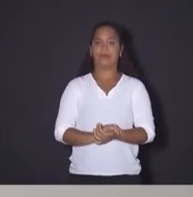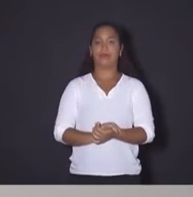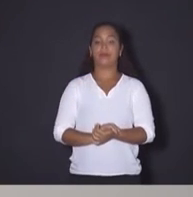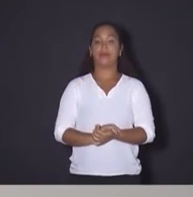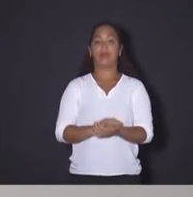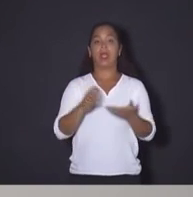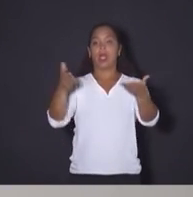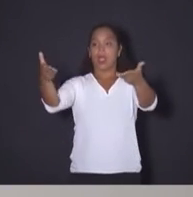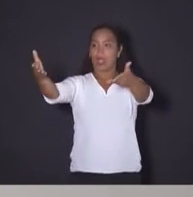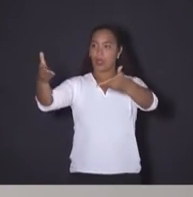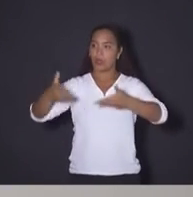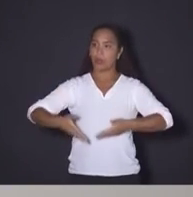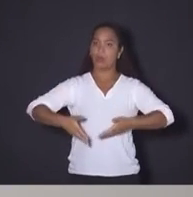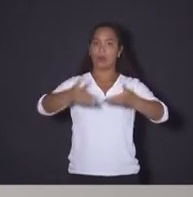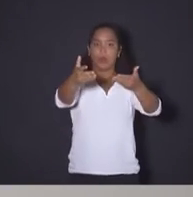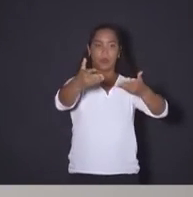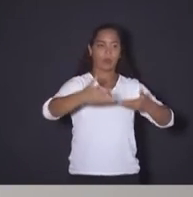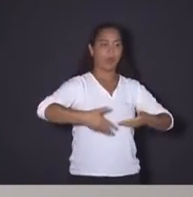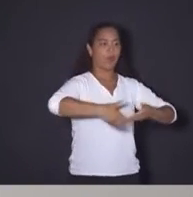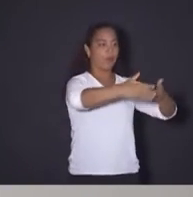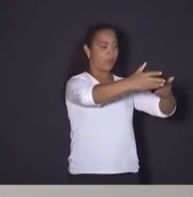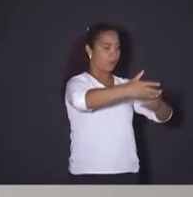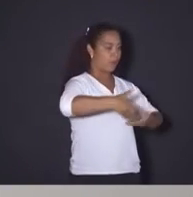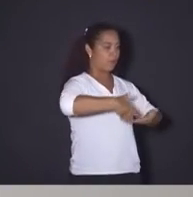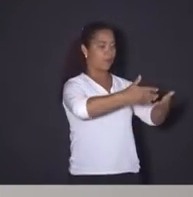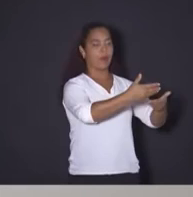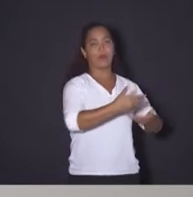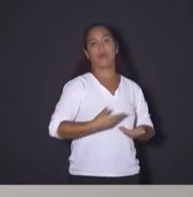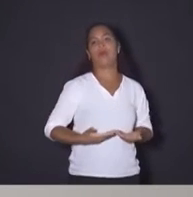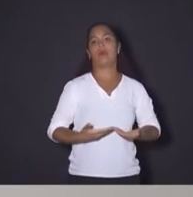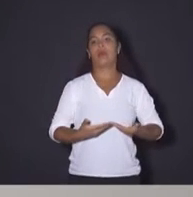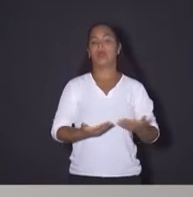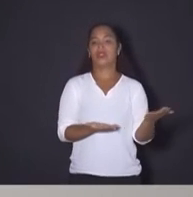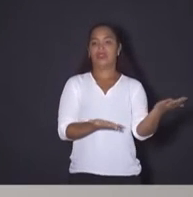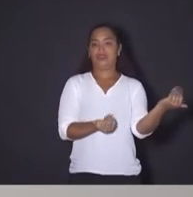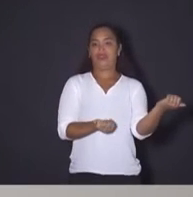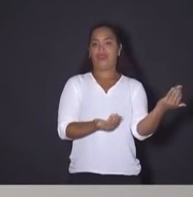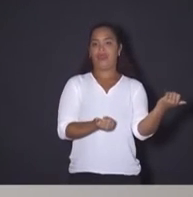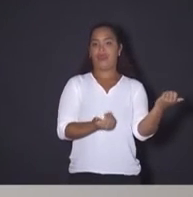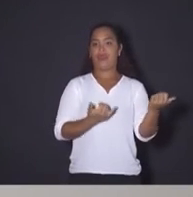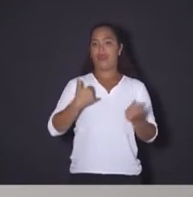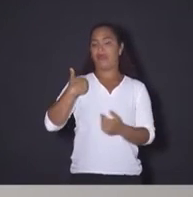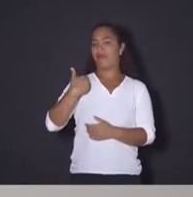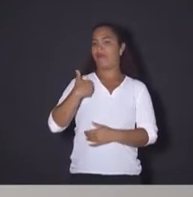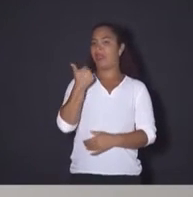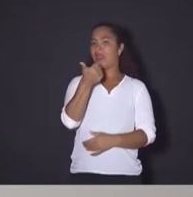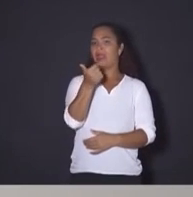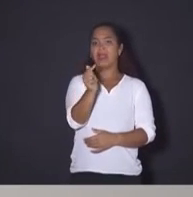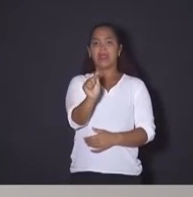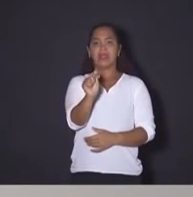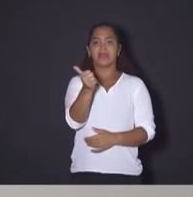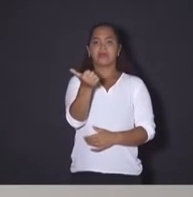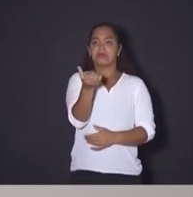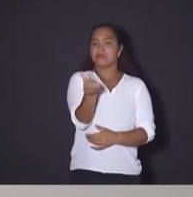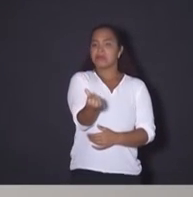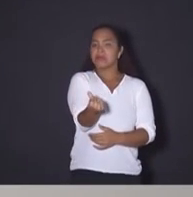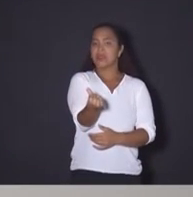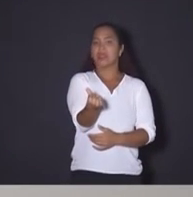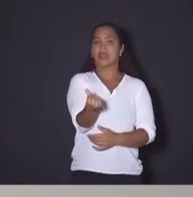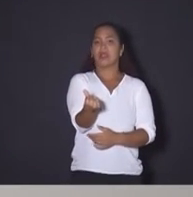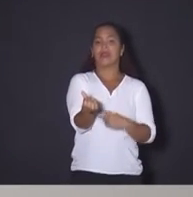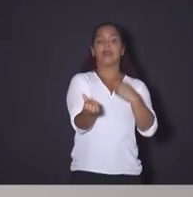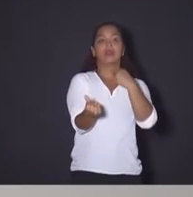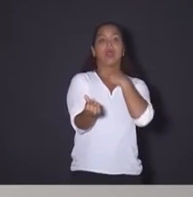jovens que estão desde territorializados em tenra idade com 15 anos 16 anos não podem